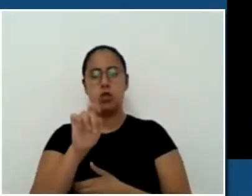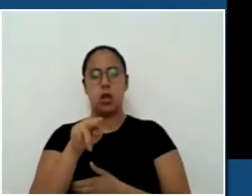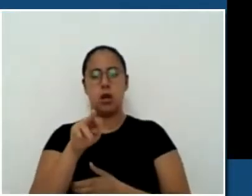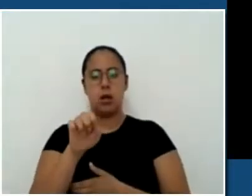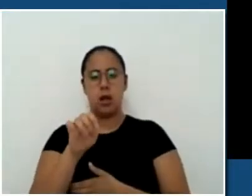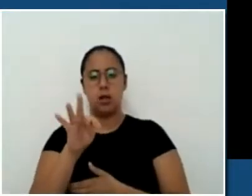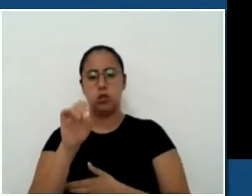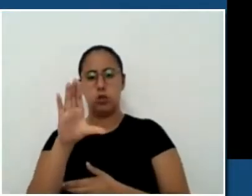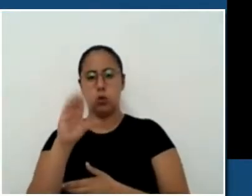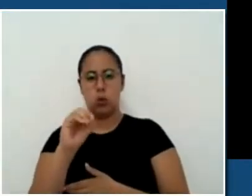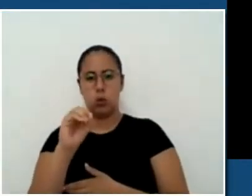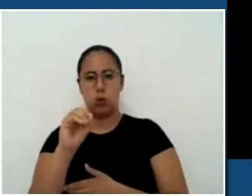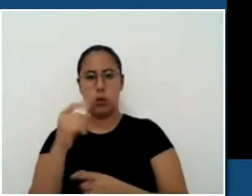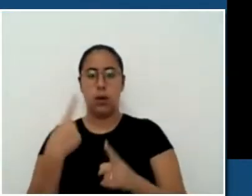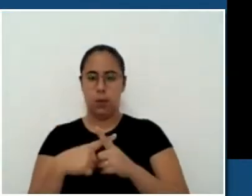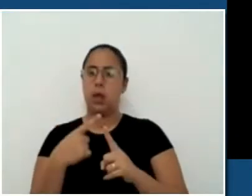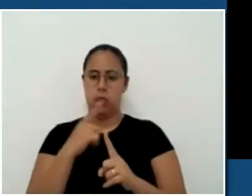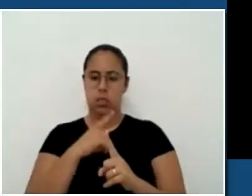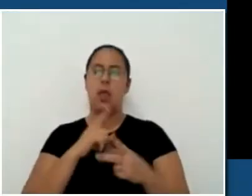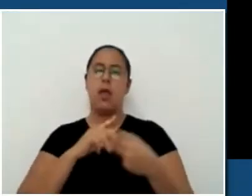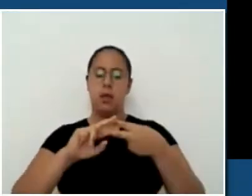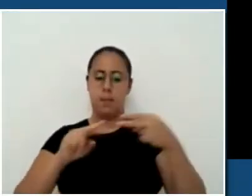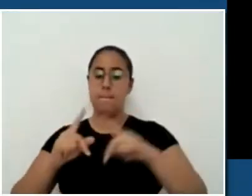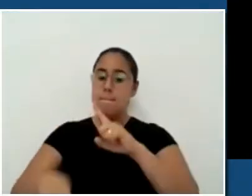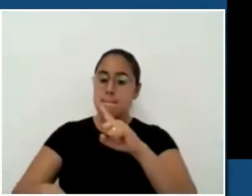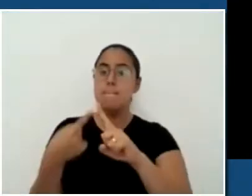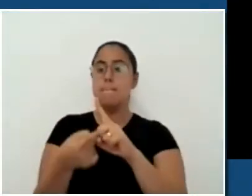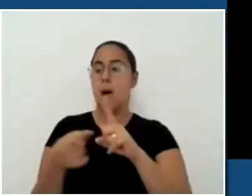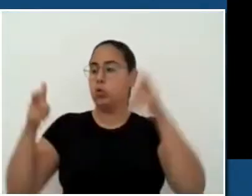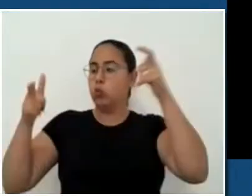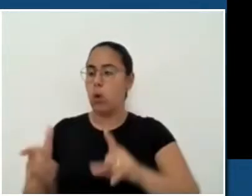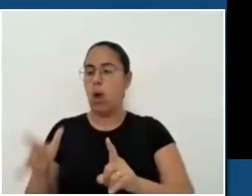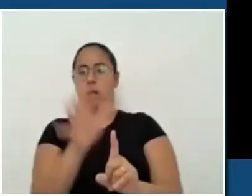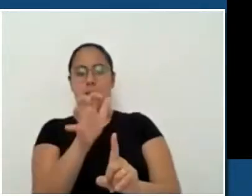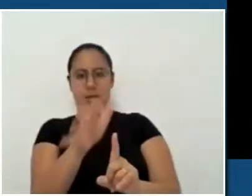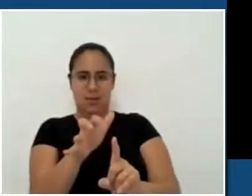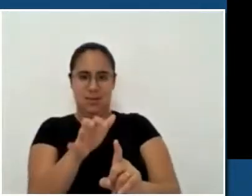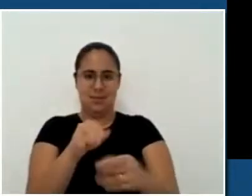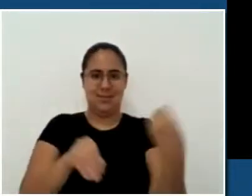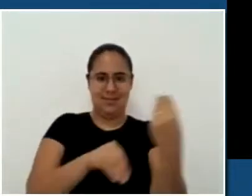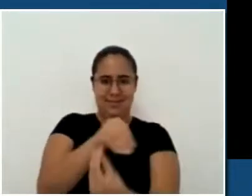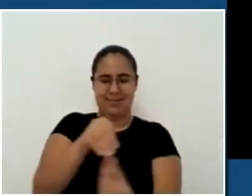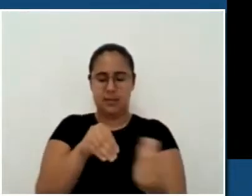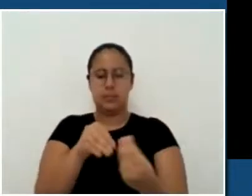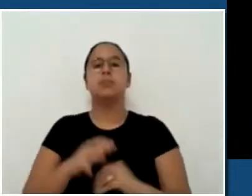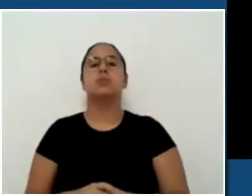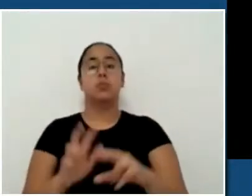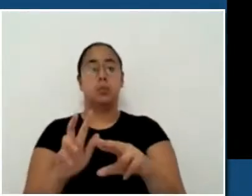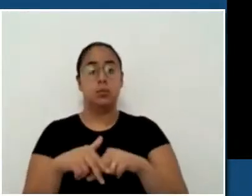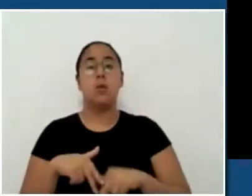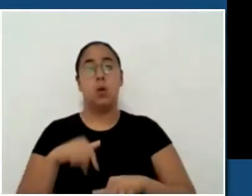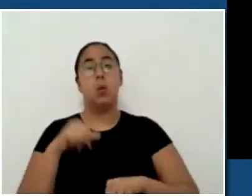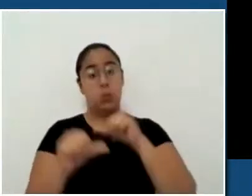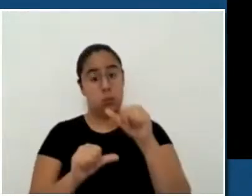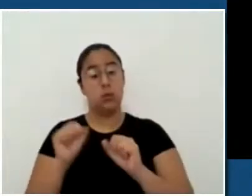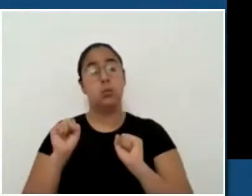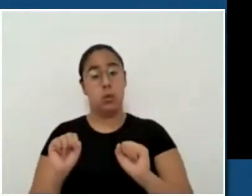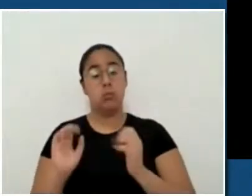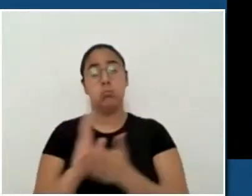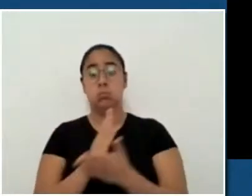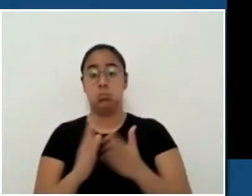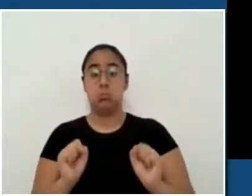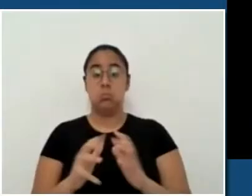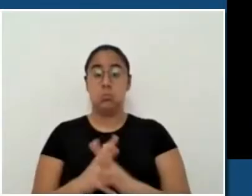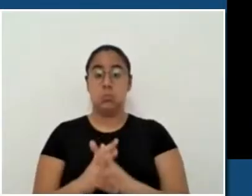sobre a genética, do meio ambiente, etc. E aí alteram situações mais ou menos complicadas, que a metilação